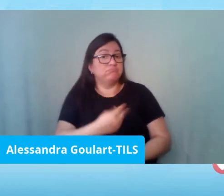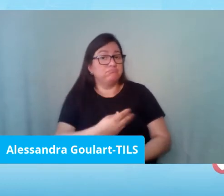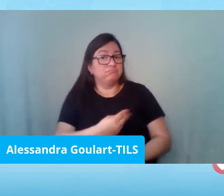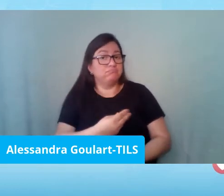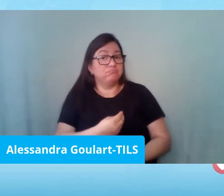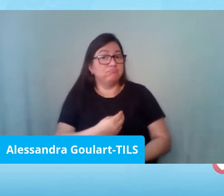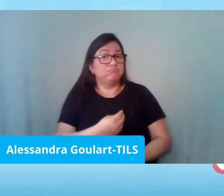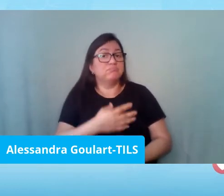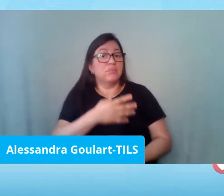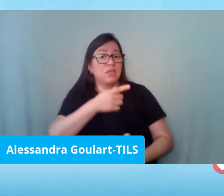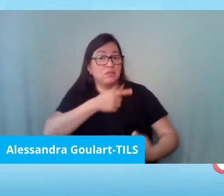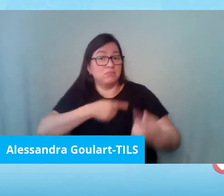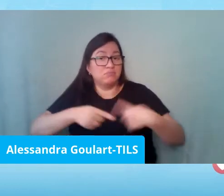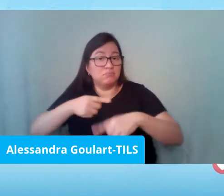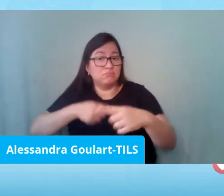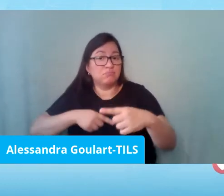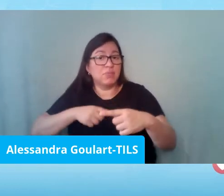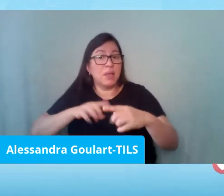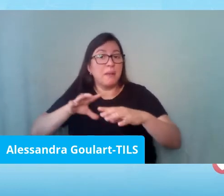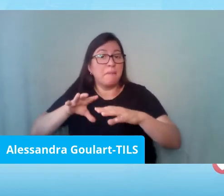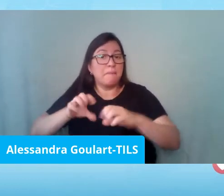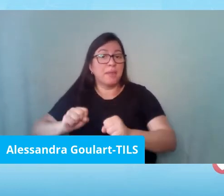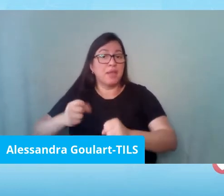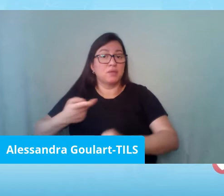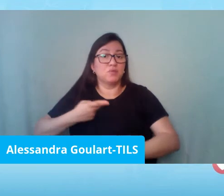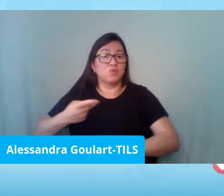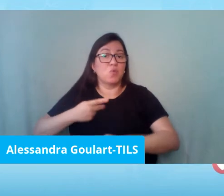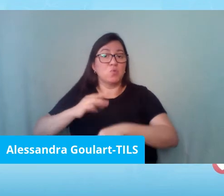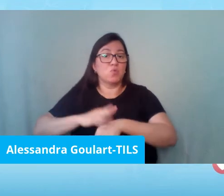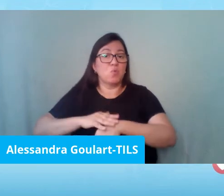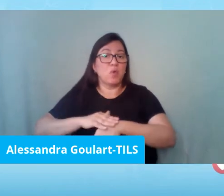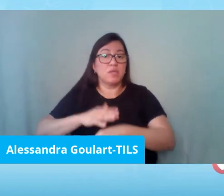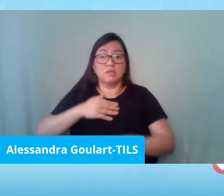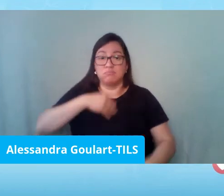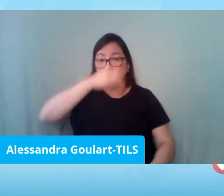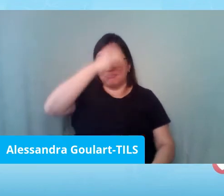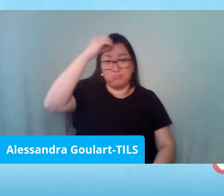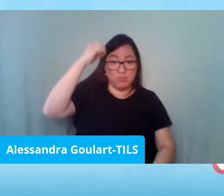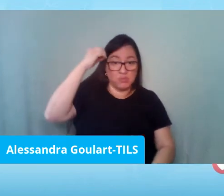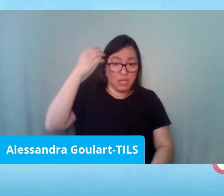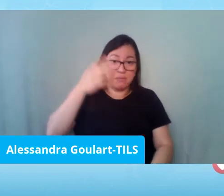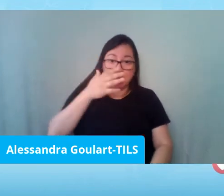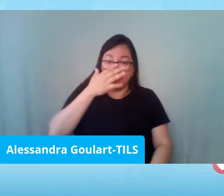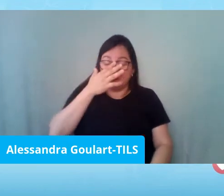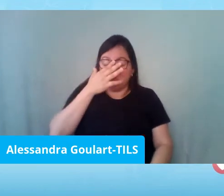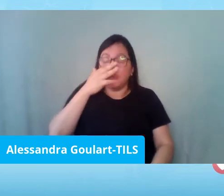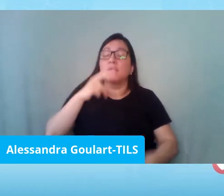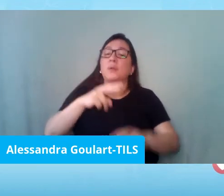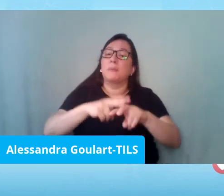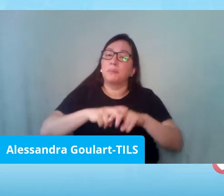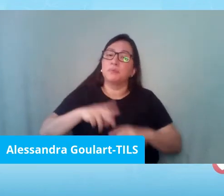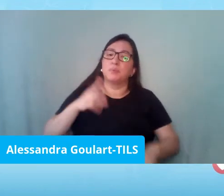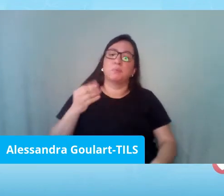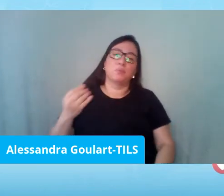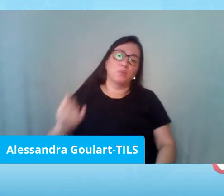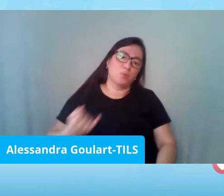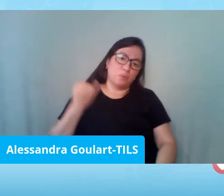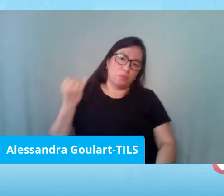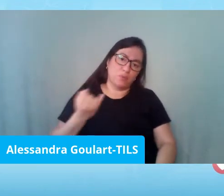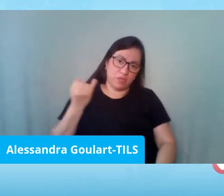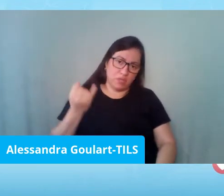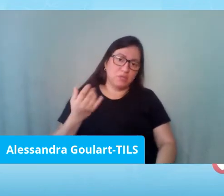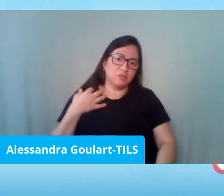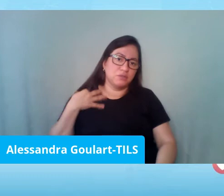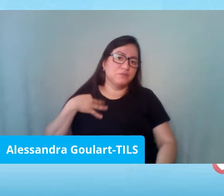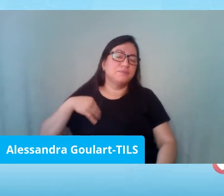essa questão da prevenção, tá? Isso é muito importante. É crucial para a gente reduzir transmissão vertical de HIV.